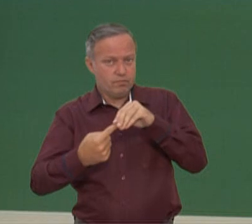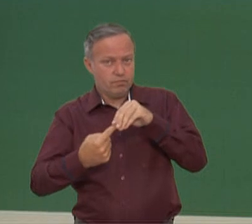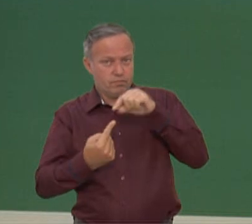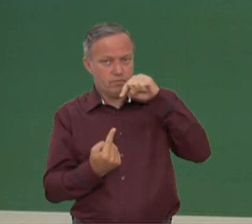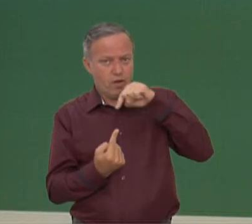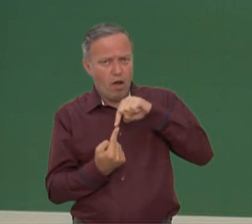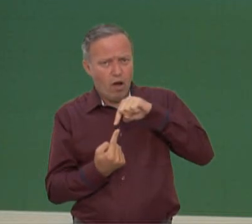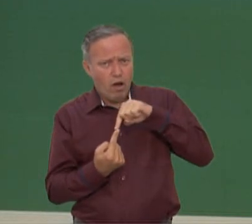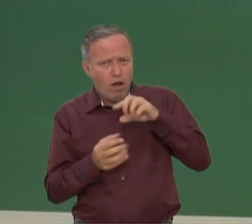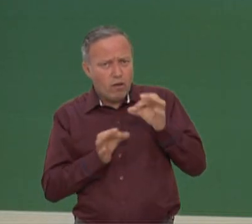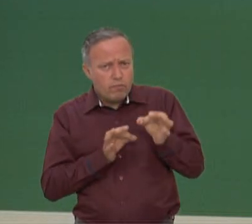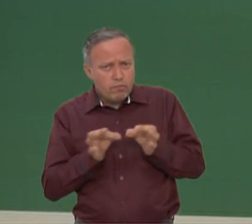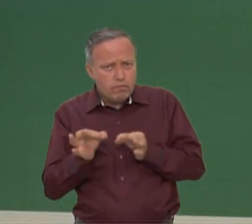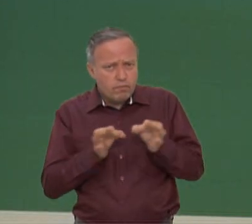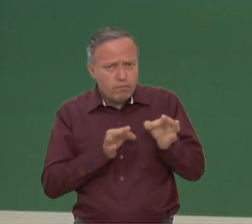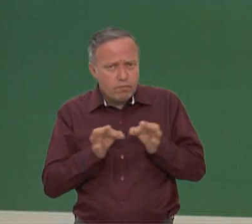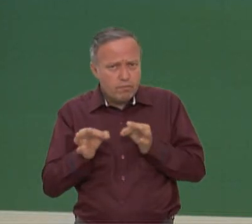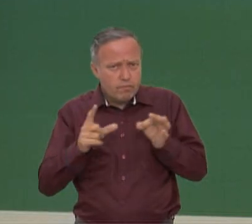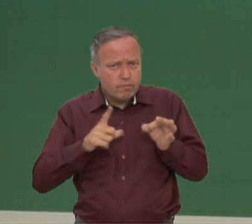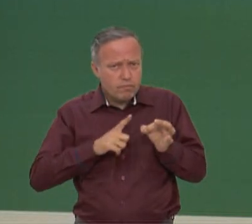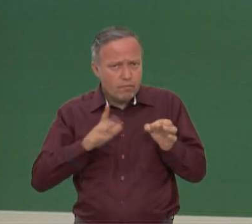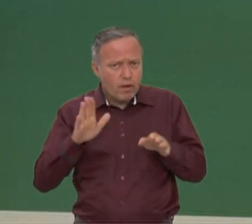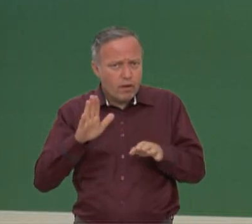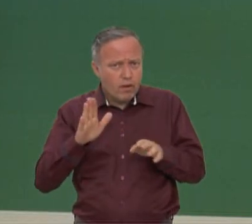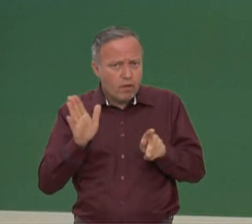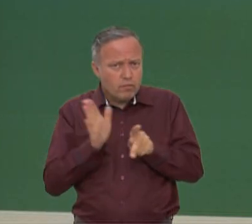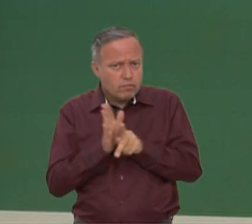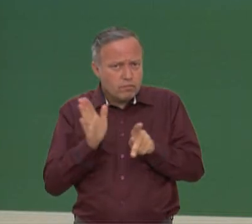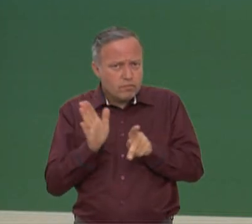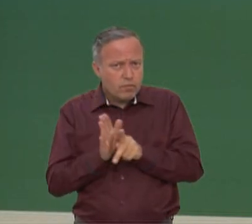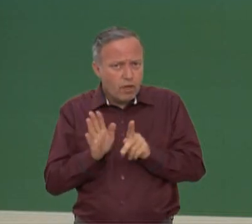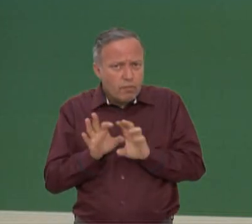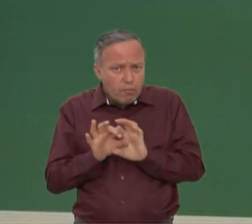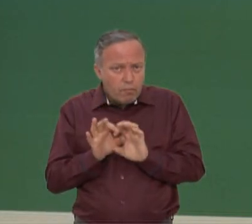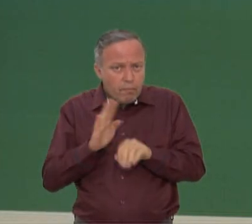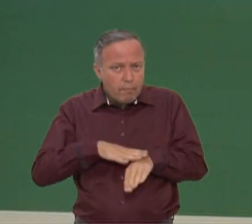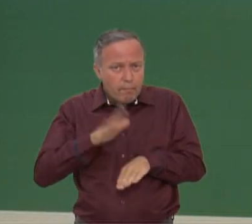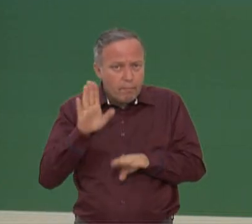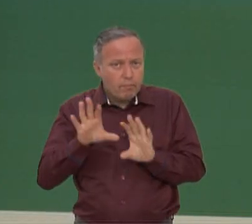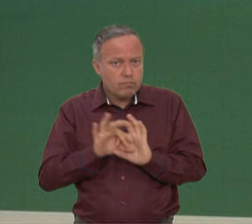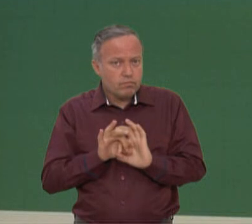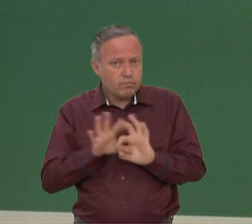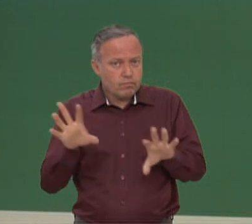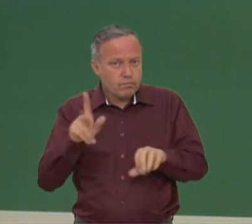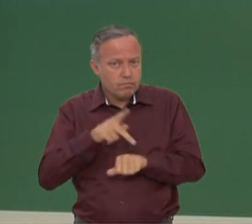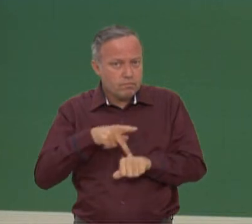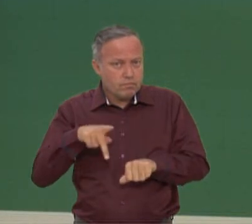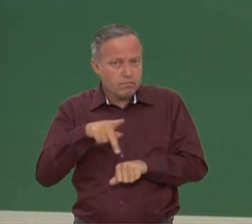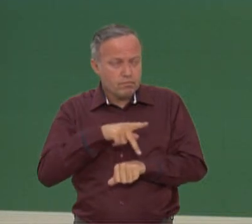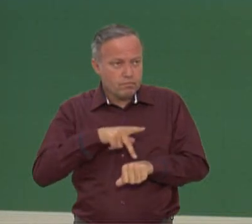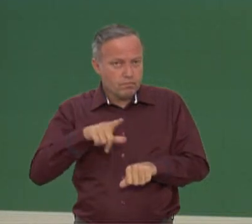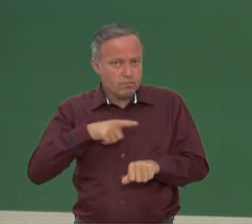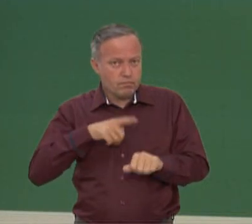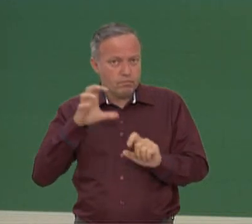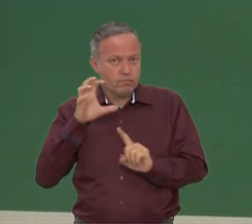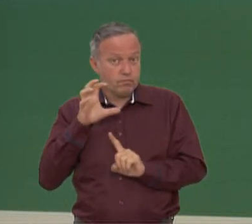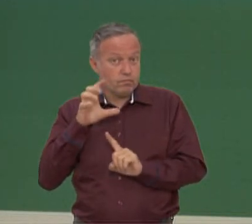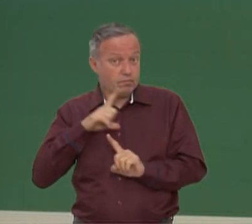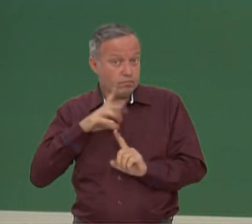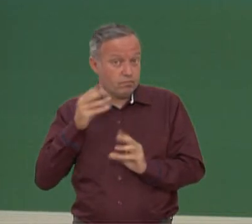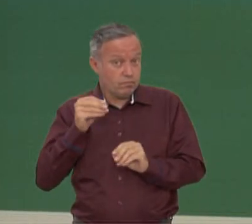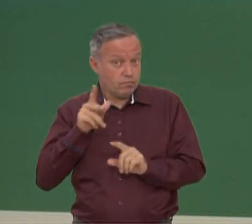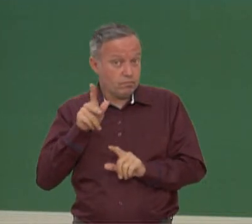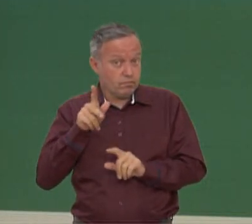tenho uma maior interdependência entre os países. Como são mais países que estão influenciando